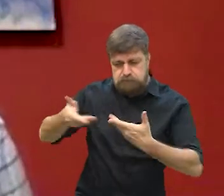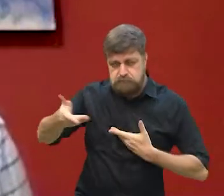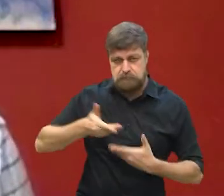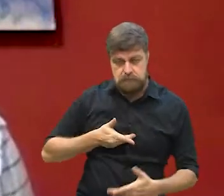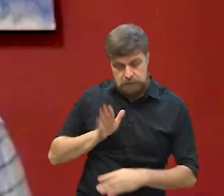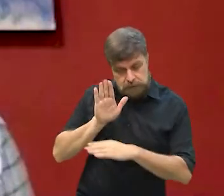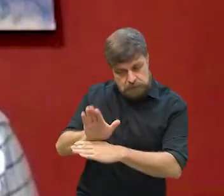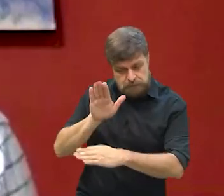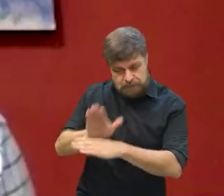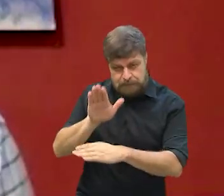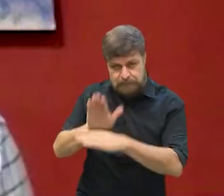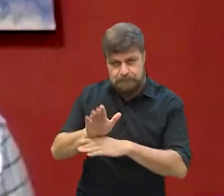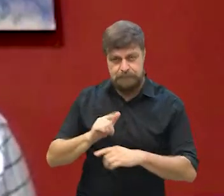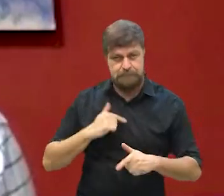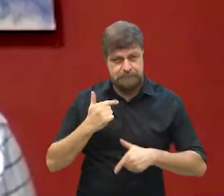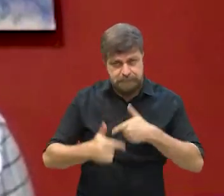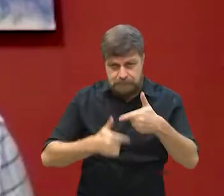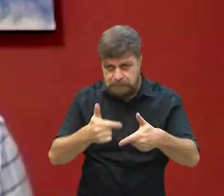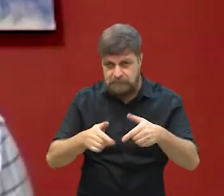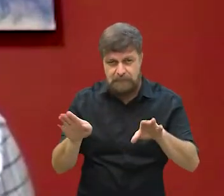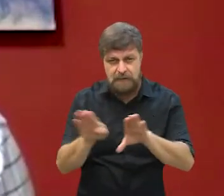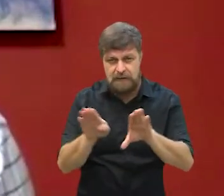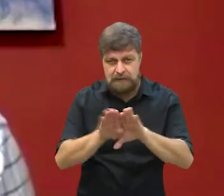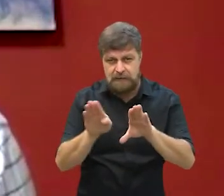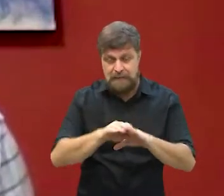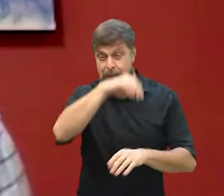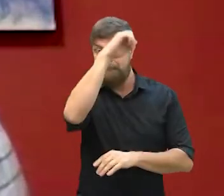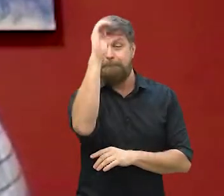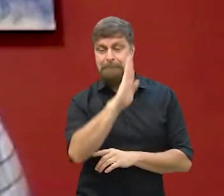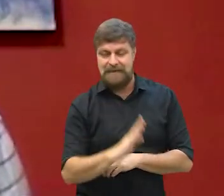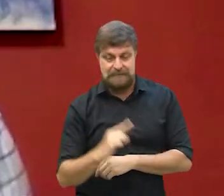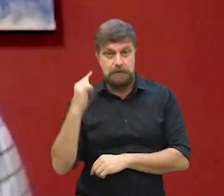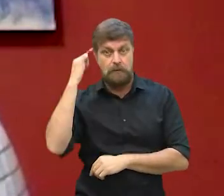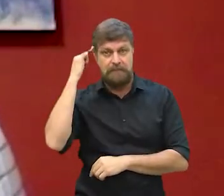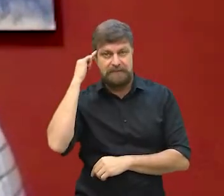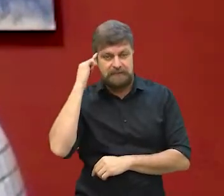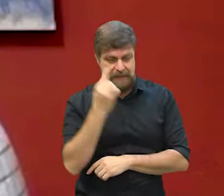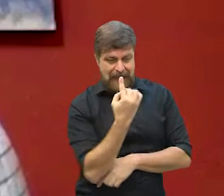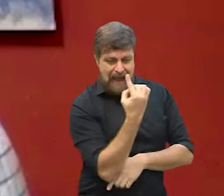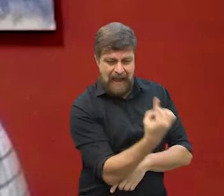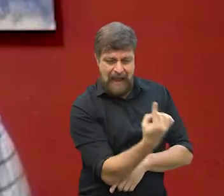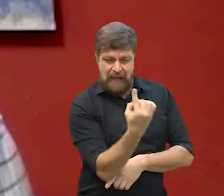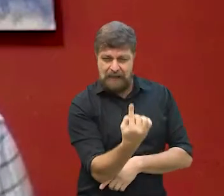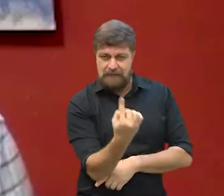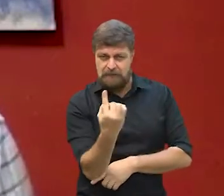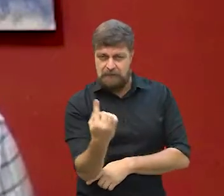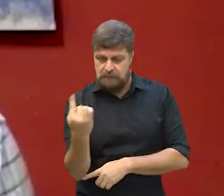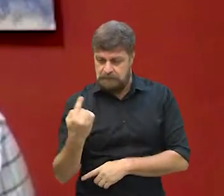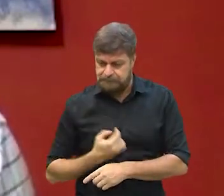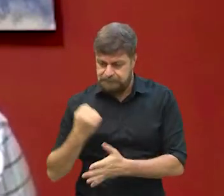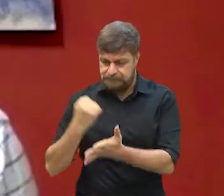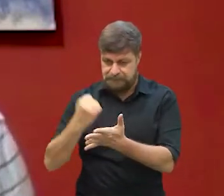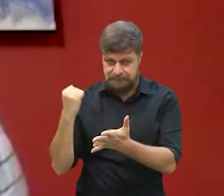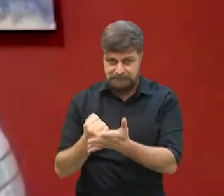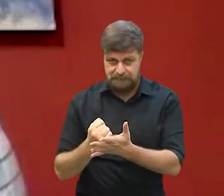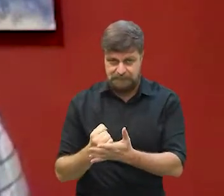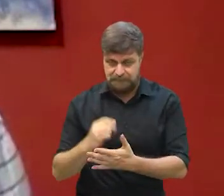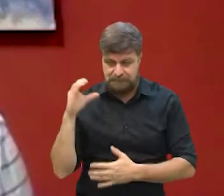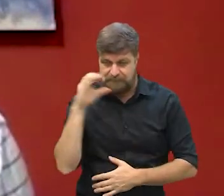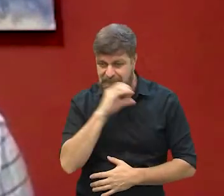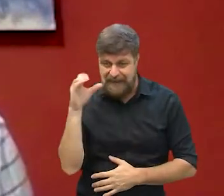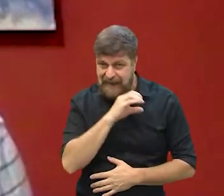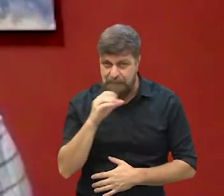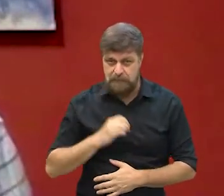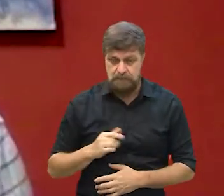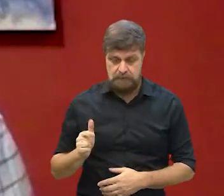pimenta para a gente, mas também vamos trabalhar, como eu estava falando, vamos trabalhar pelo Brasil, que cada um que a gente puder contratar daqui uns